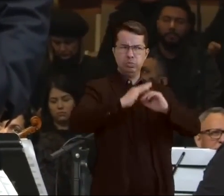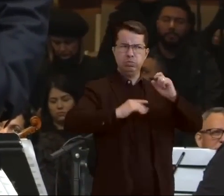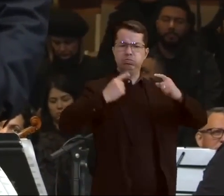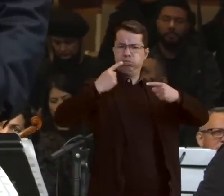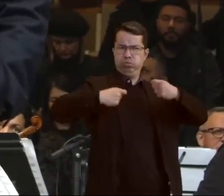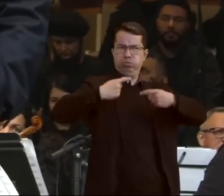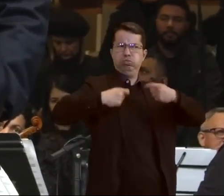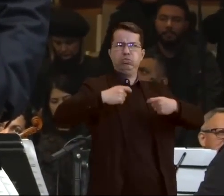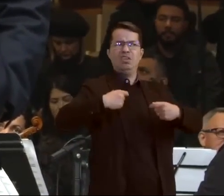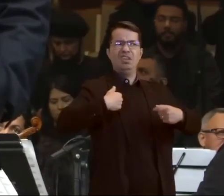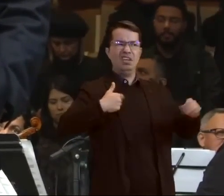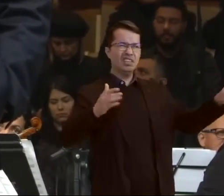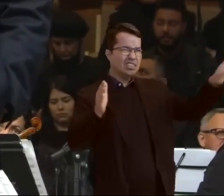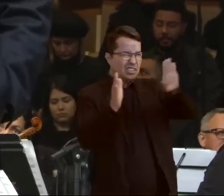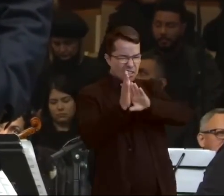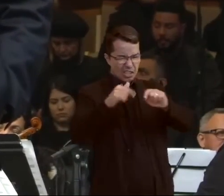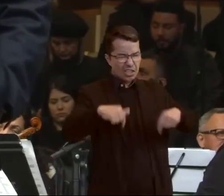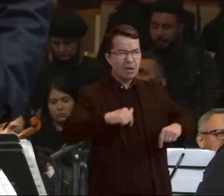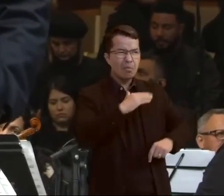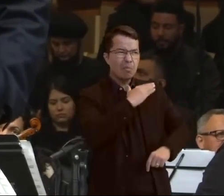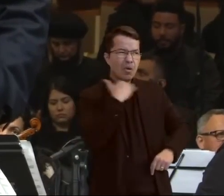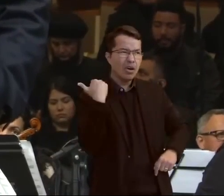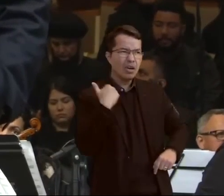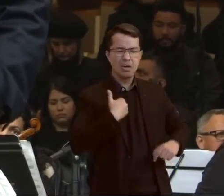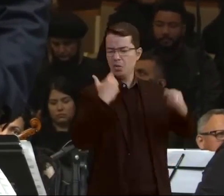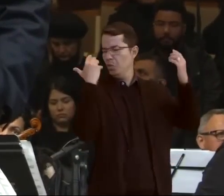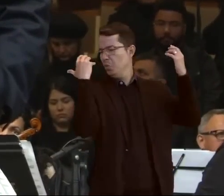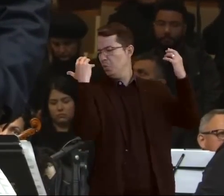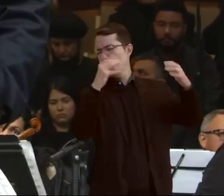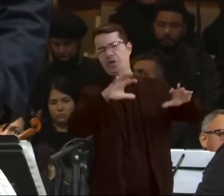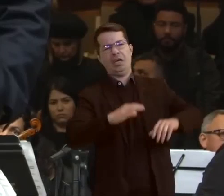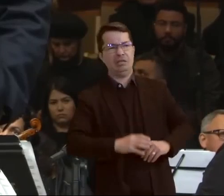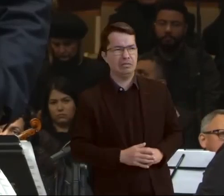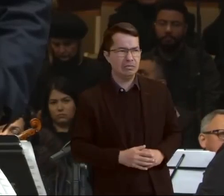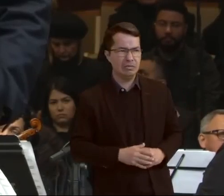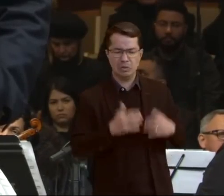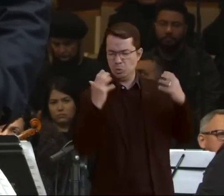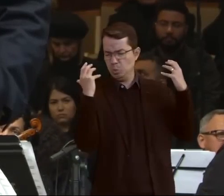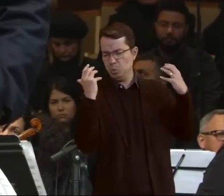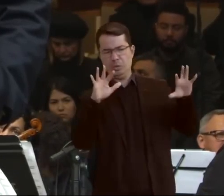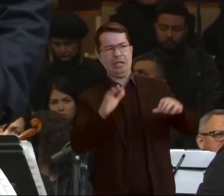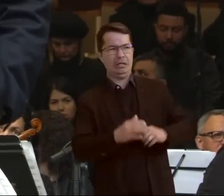Nós viemos aqui para morrer. Não tem chance.